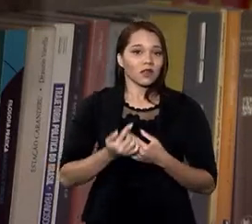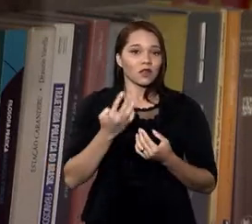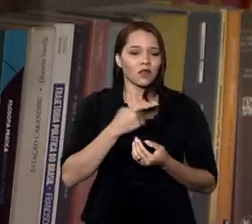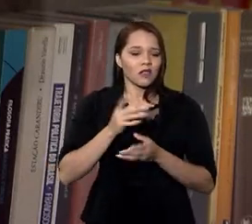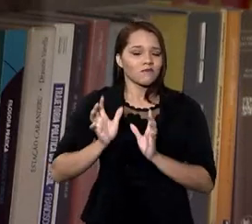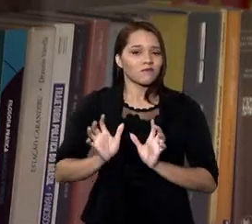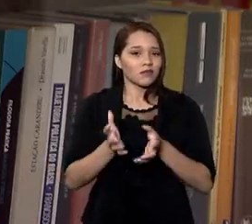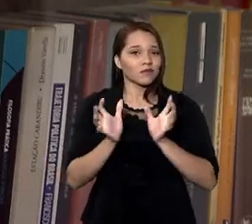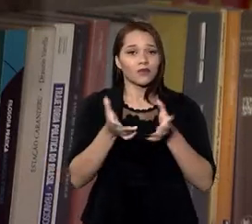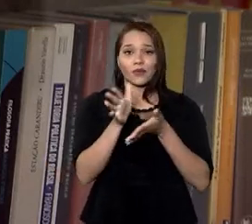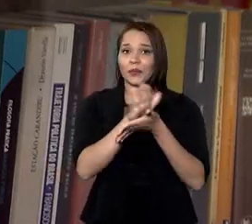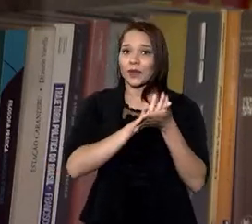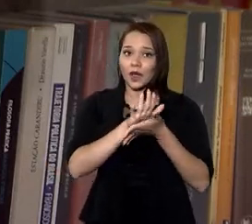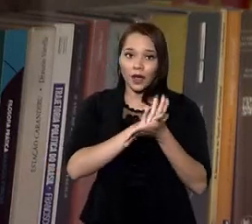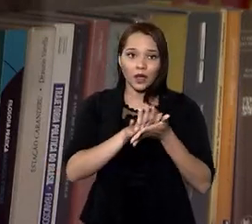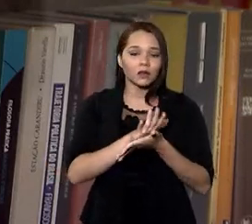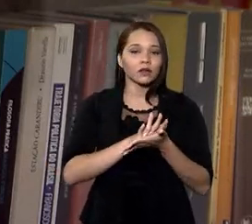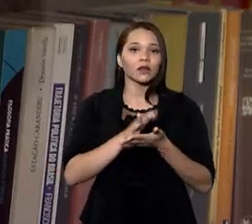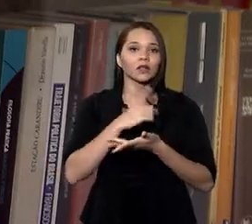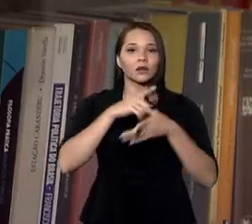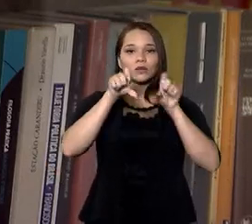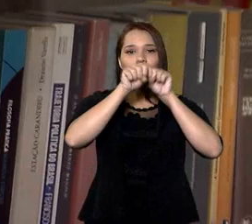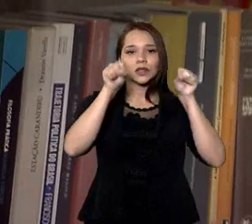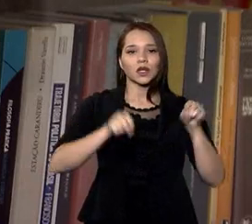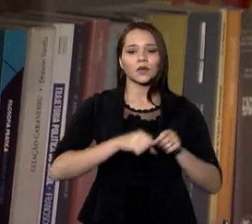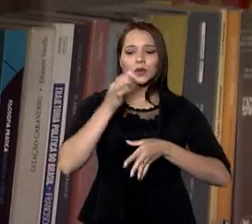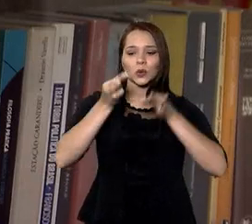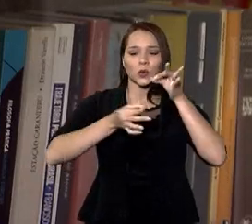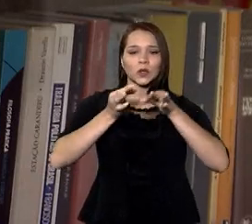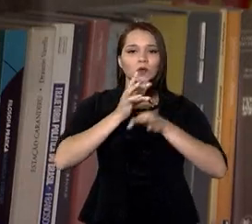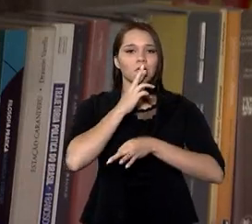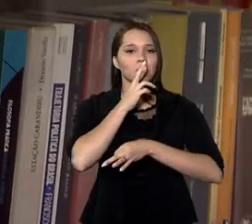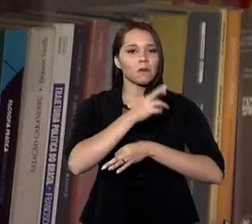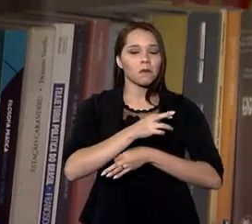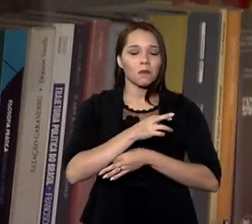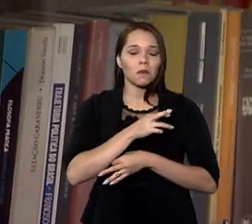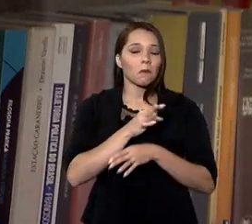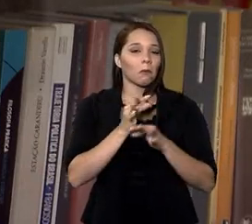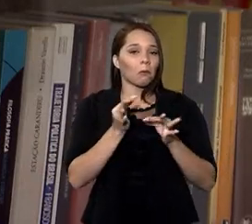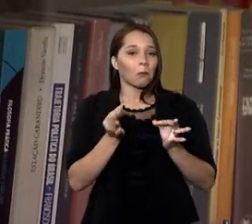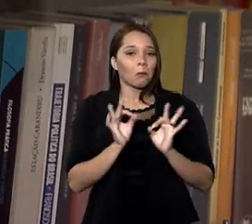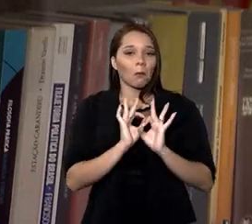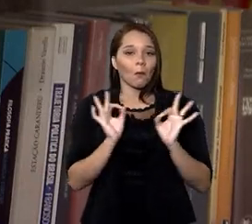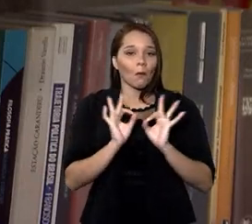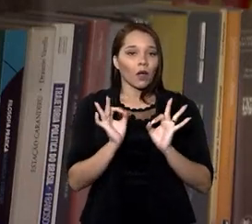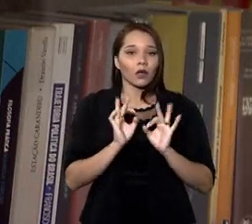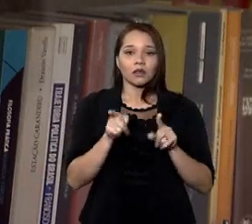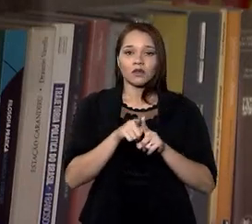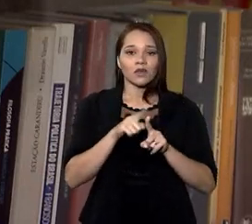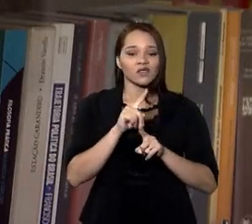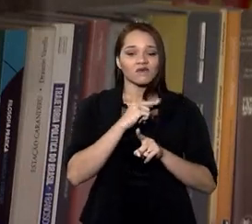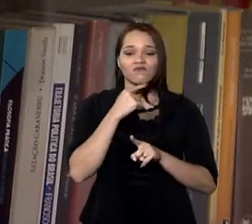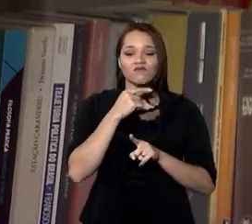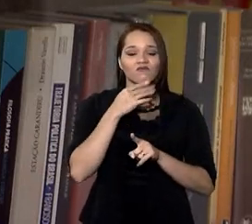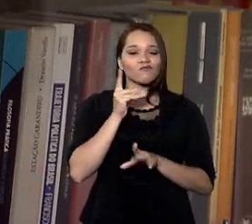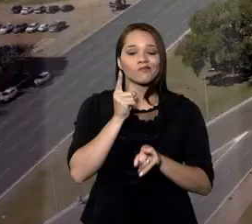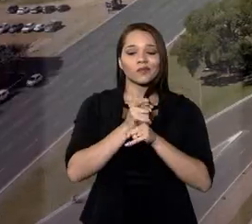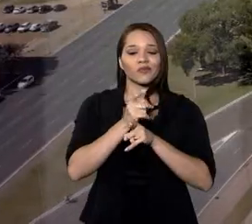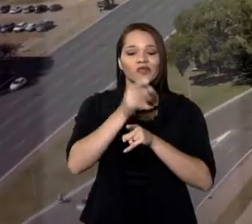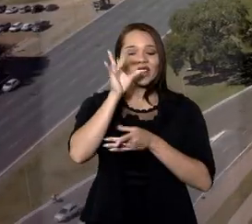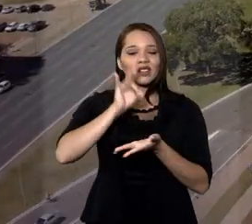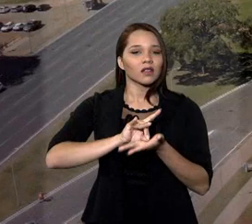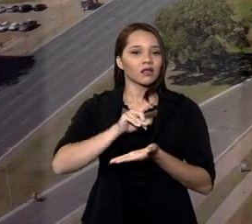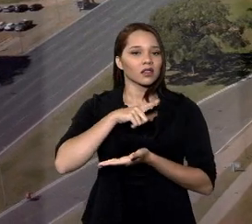investem um sistema de justiça que não responde né que não que não identifica o feminicídio por